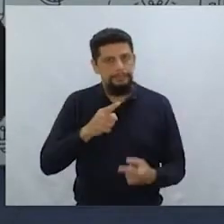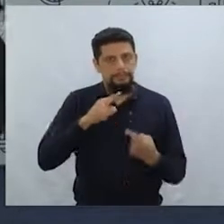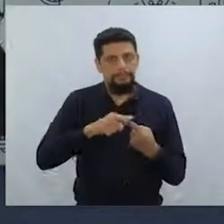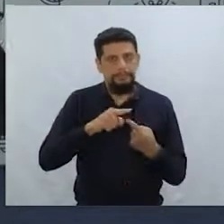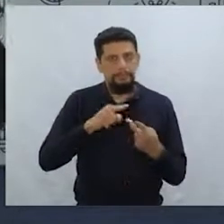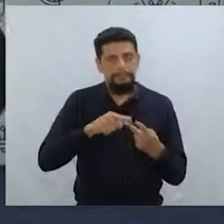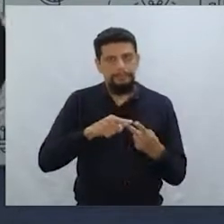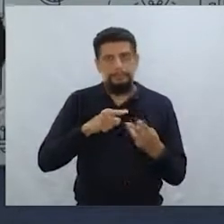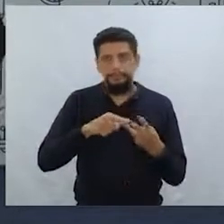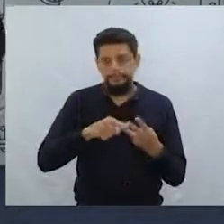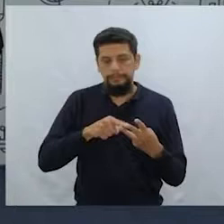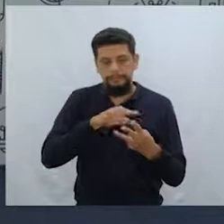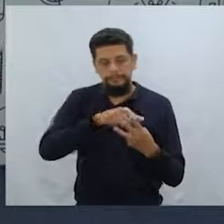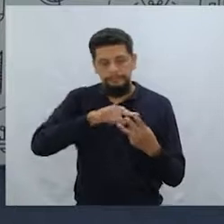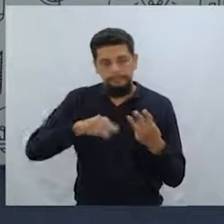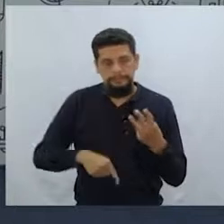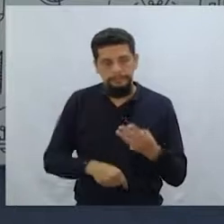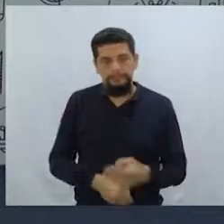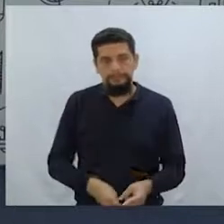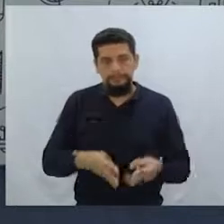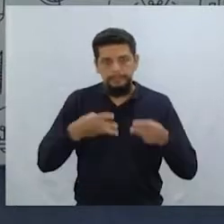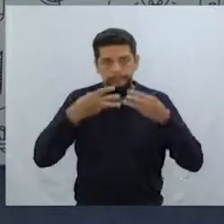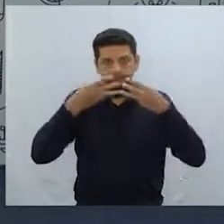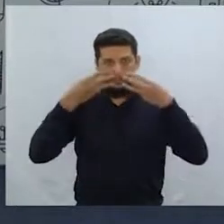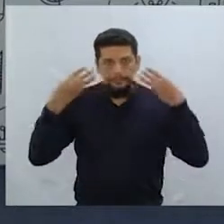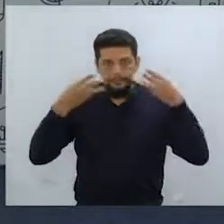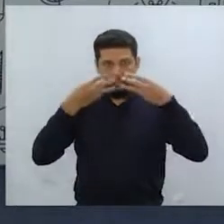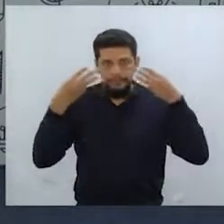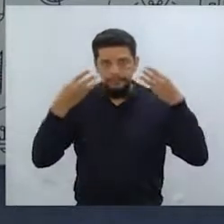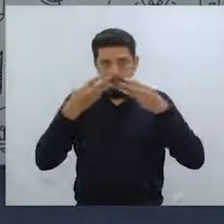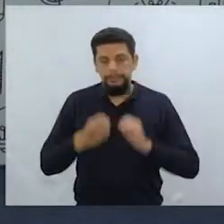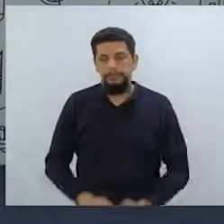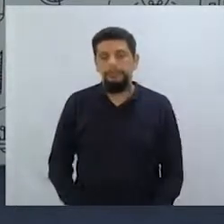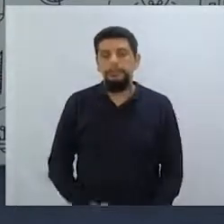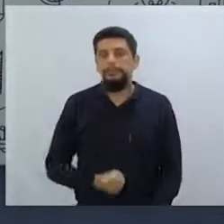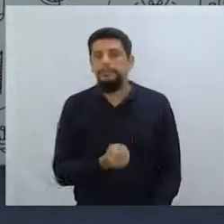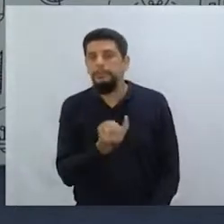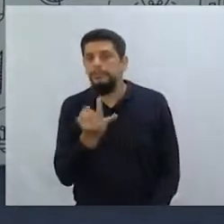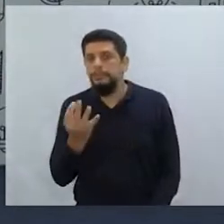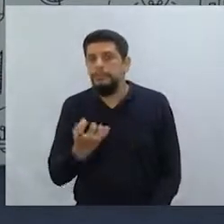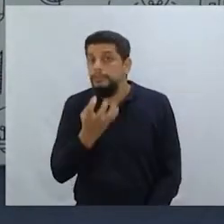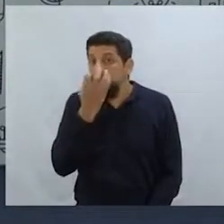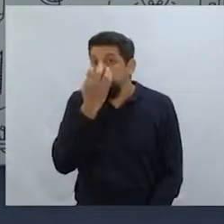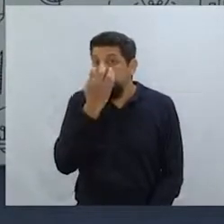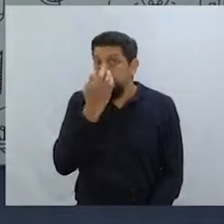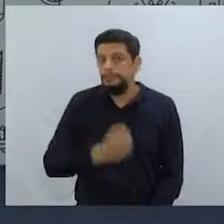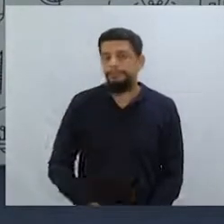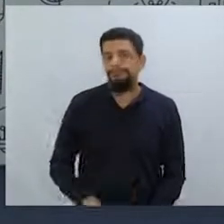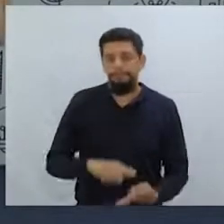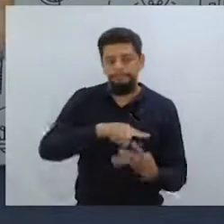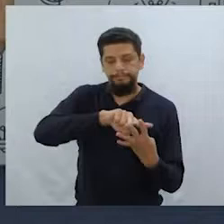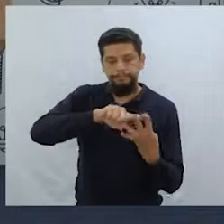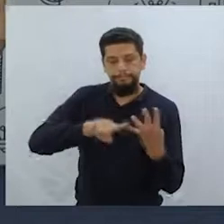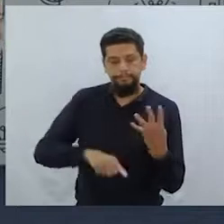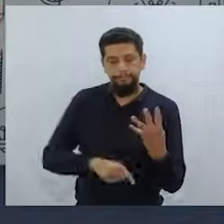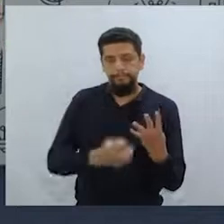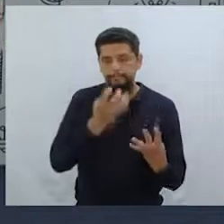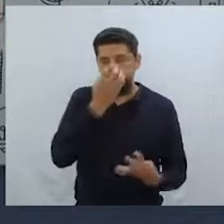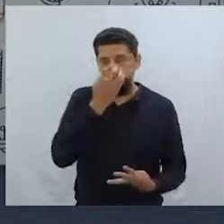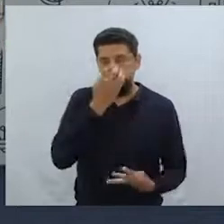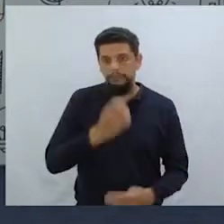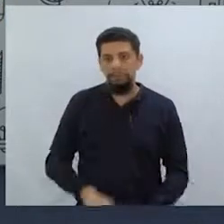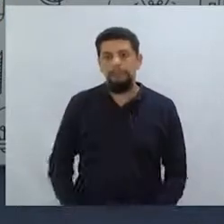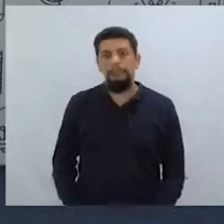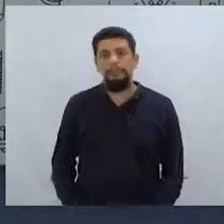certeza? Um, dois, três. Três gatos. E quantos cachorros? Quatro